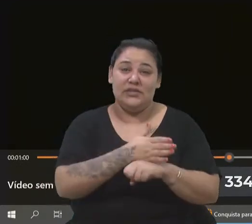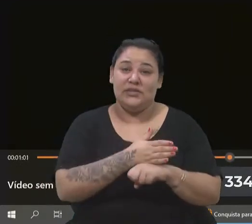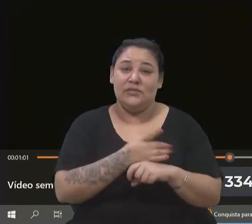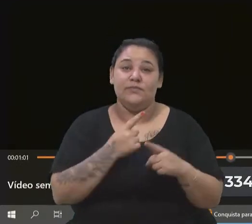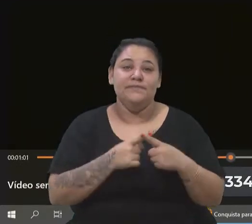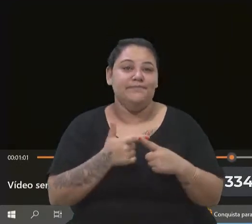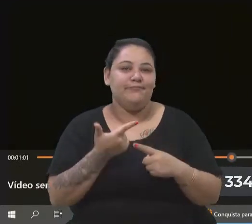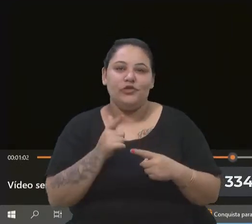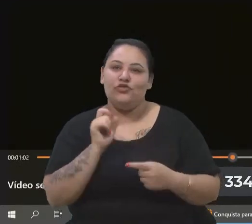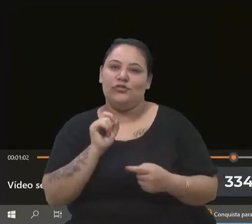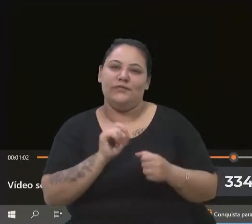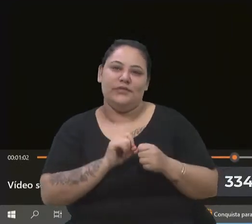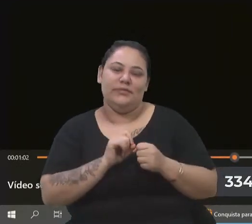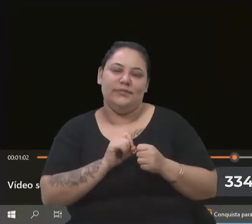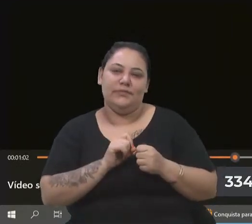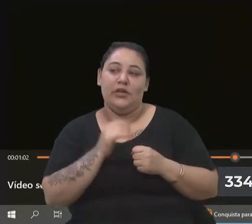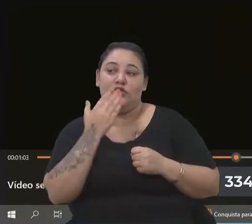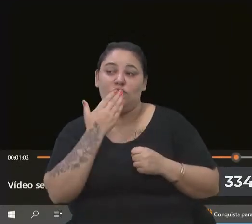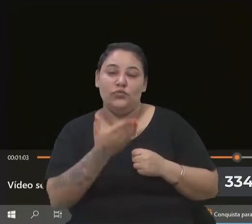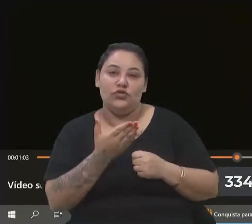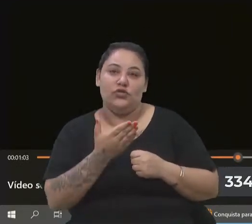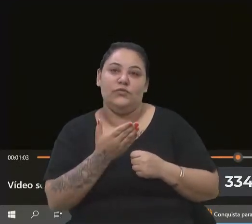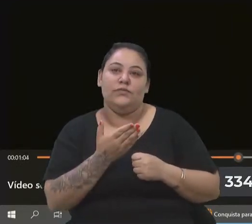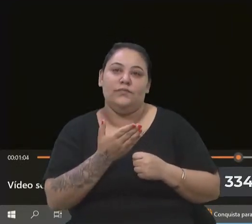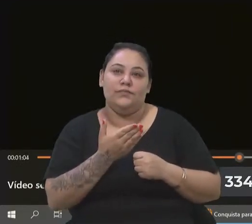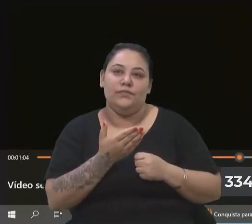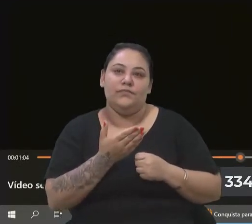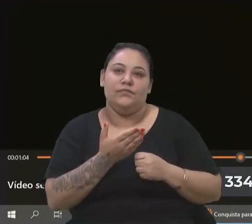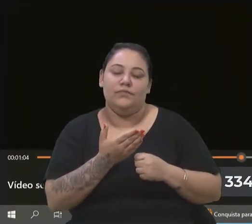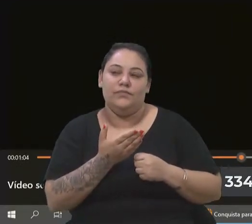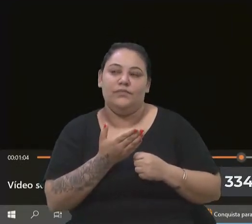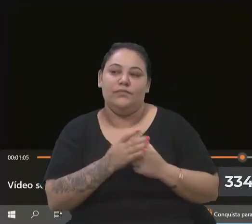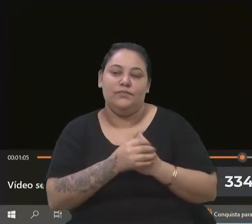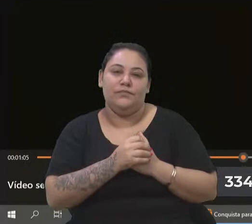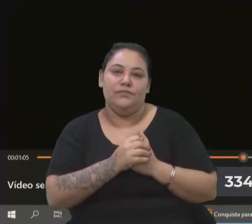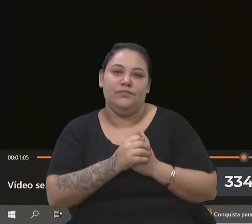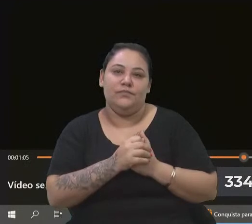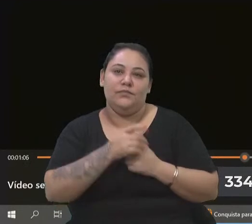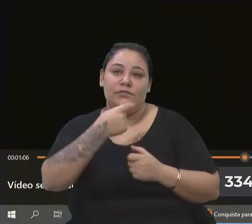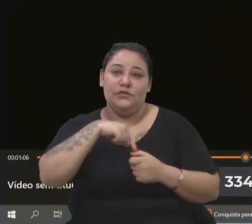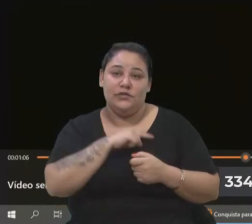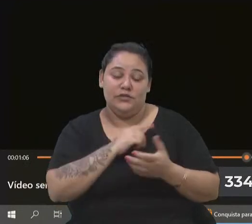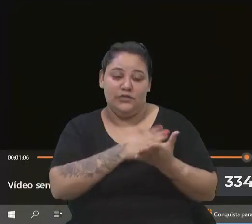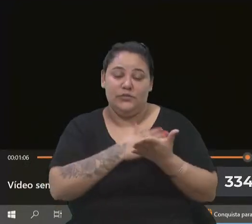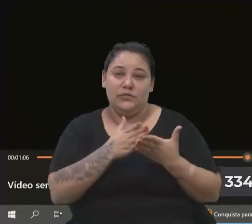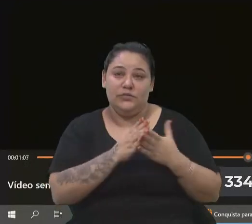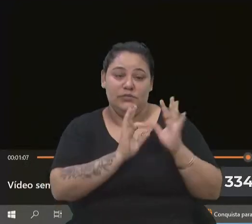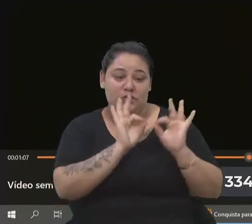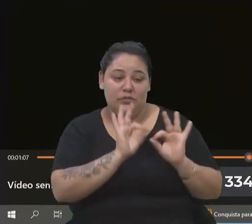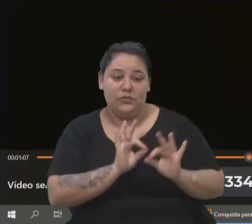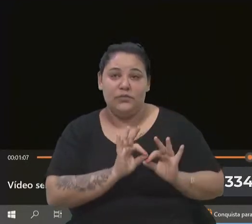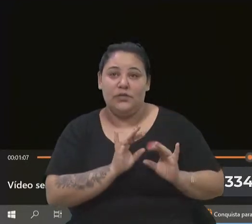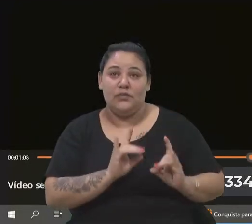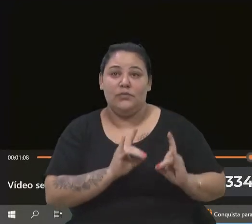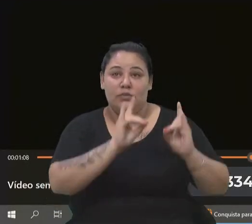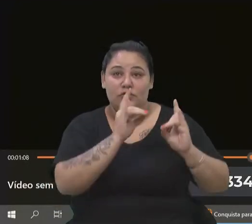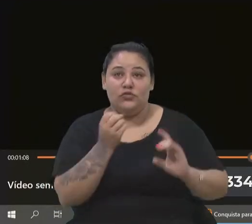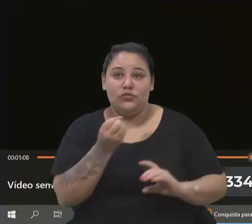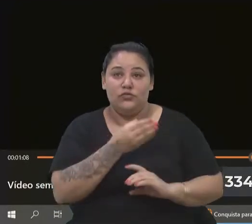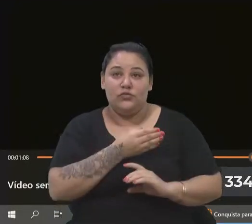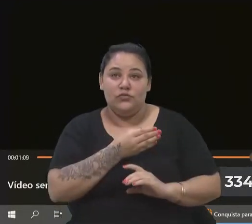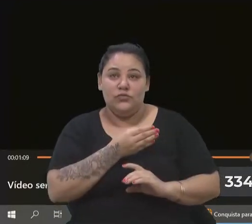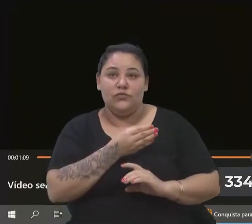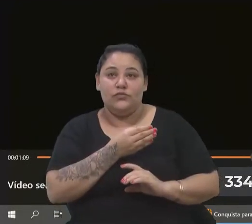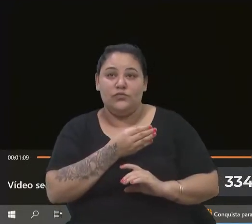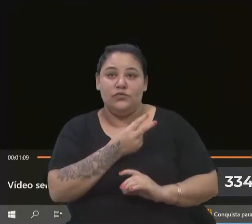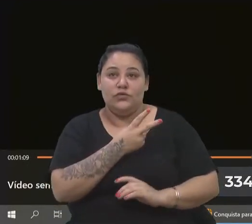o que fazer, então a gente pediu que ele fosse demolido. E a gente começou a arrumar um prédio novo que a gente tinha desde 2013, estava